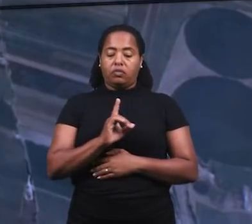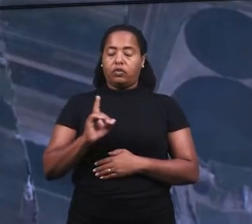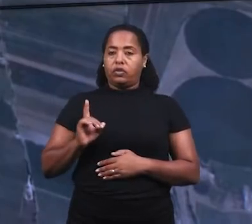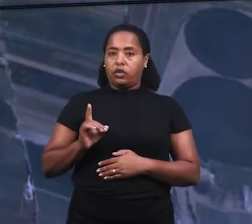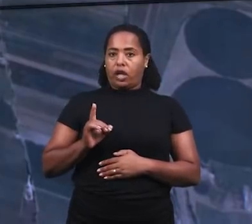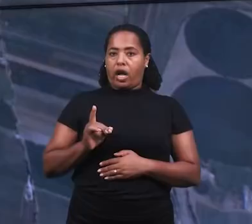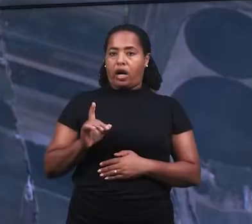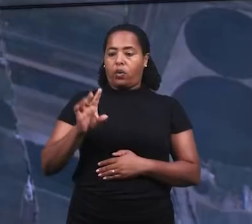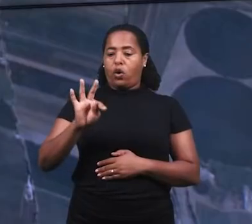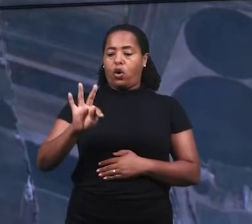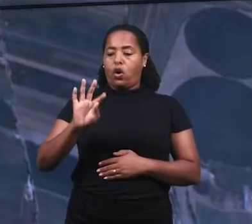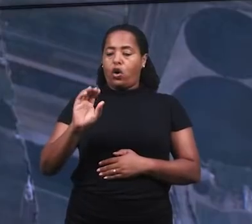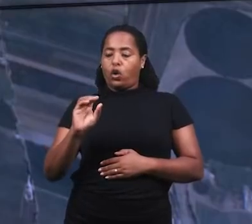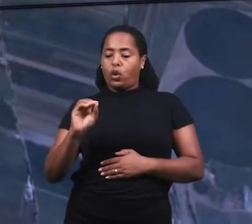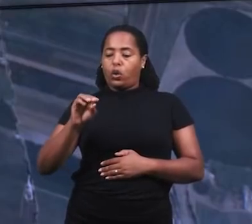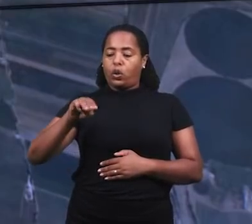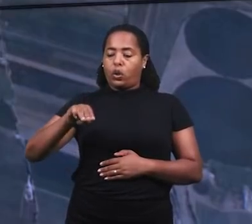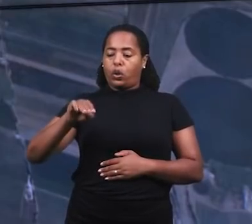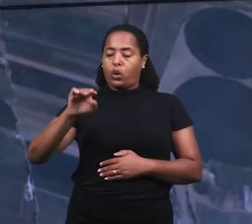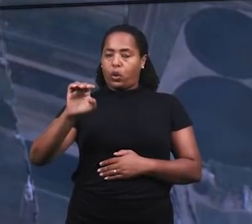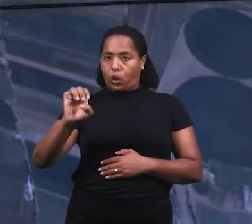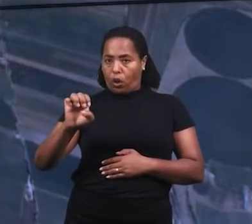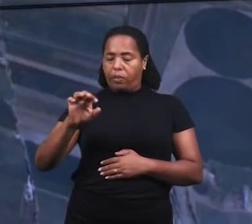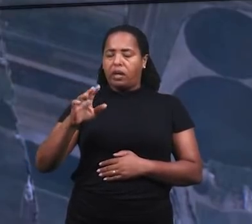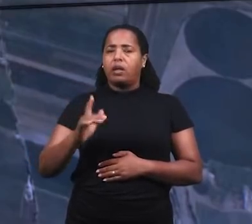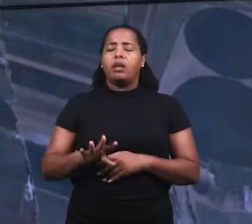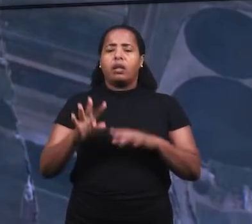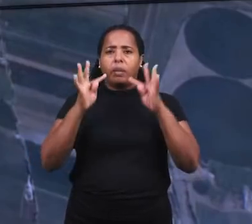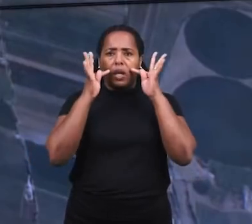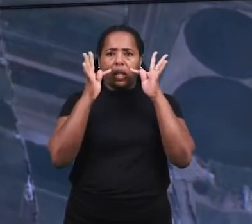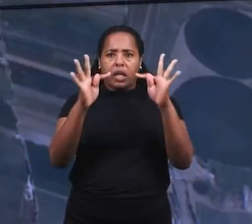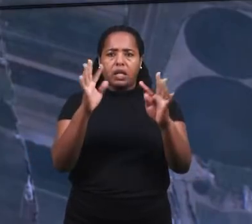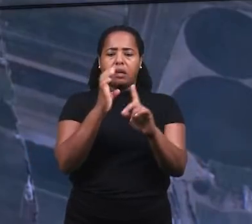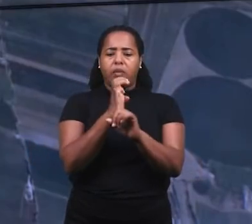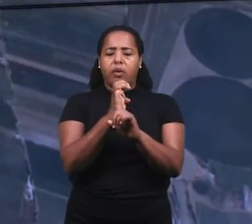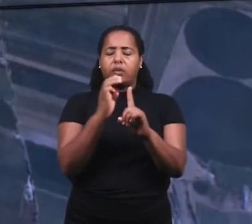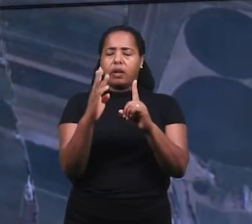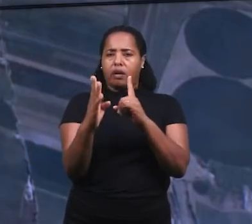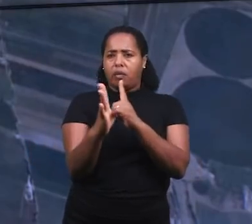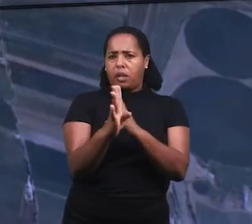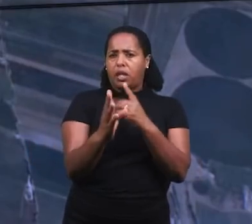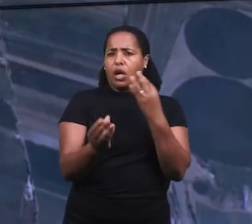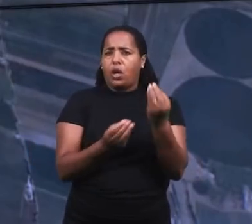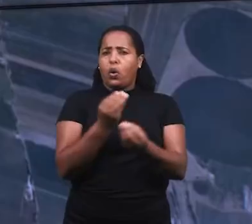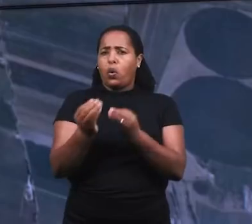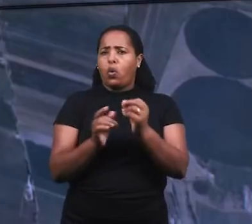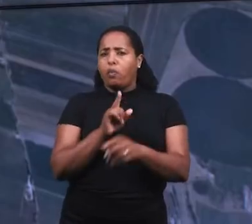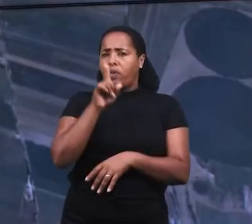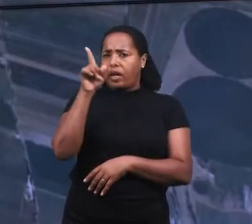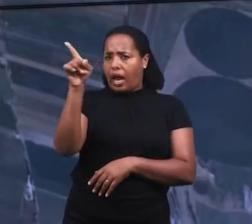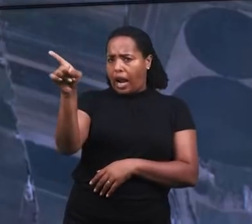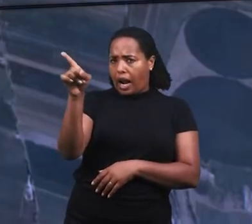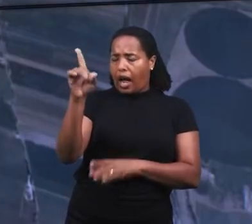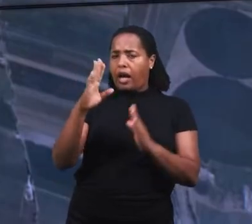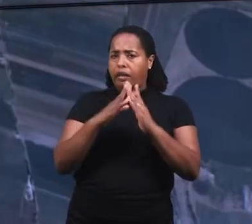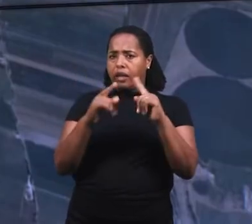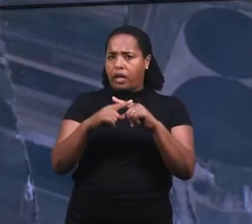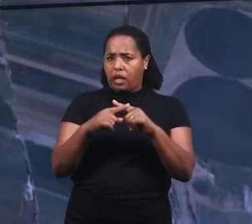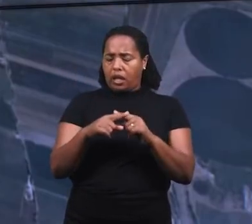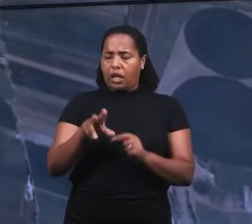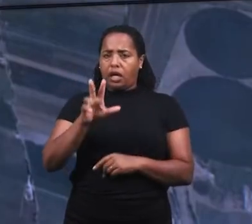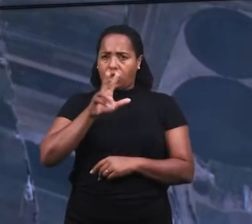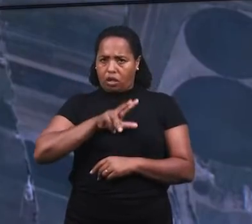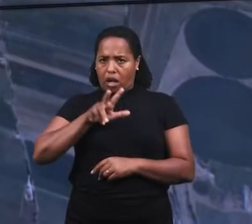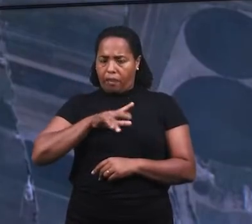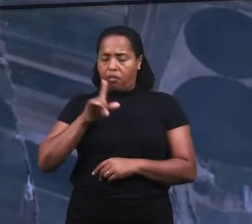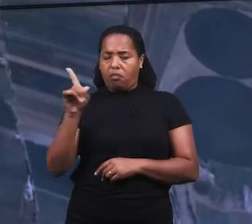Cartaxo, onde o nosso irmão diácono Tommy Souza, ele vai dar um testemunho sobre a Escola Bíblica Dominical, como